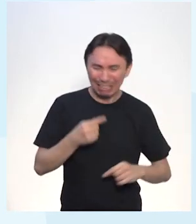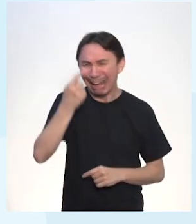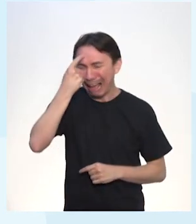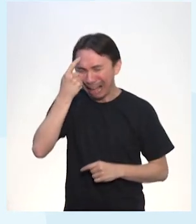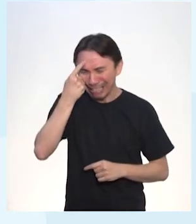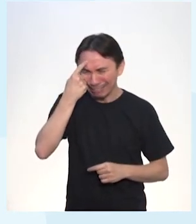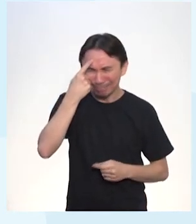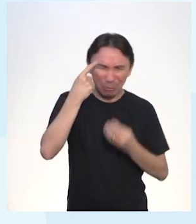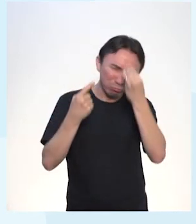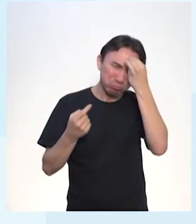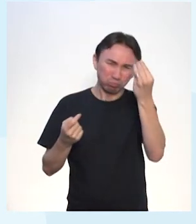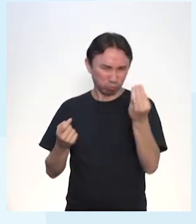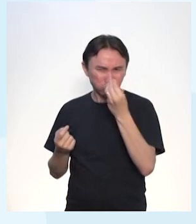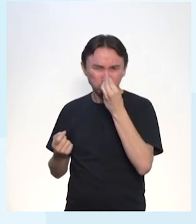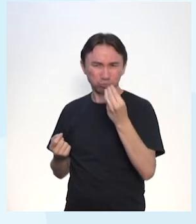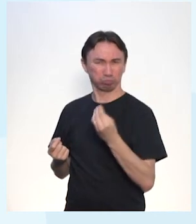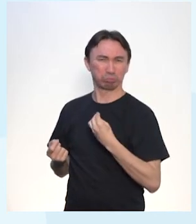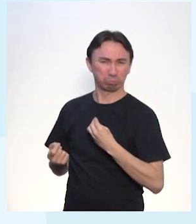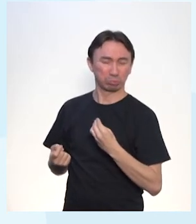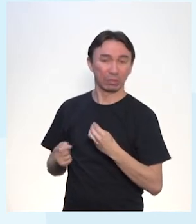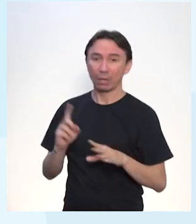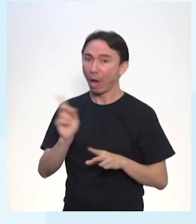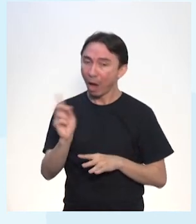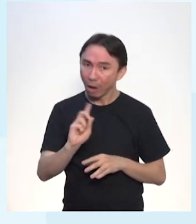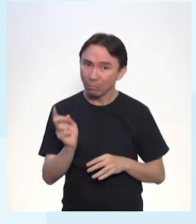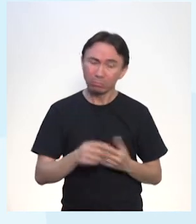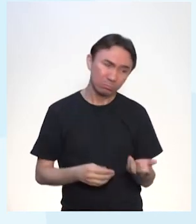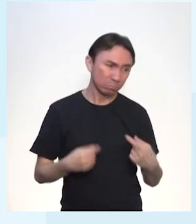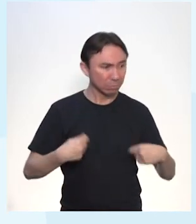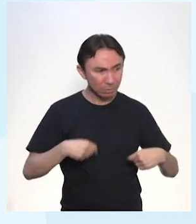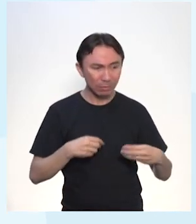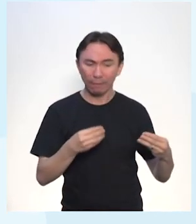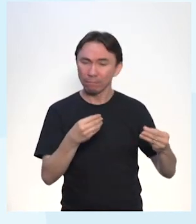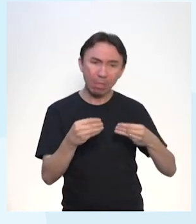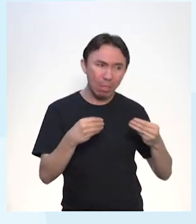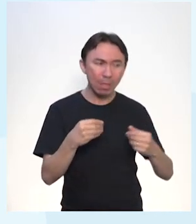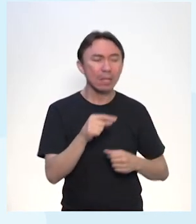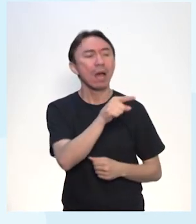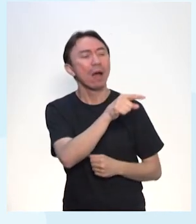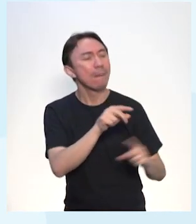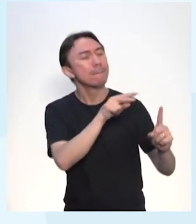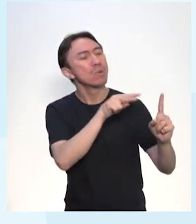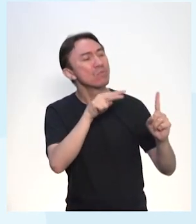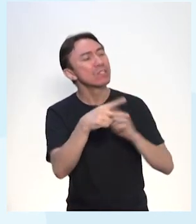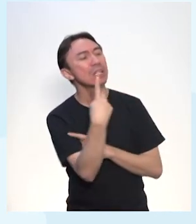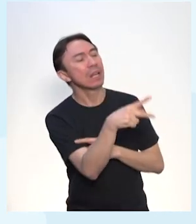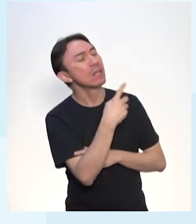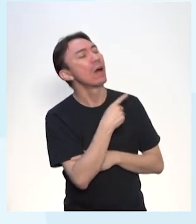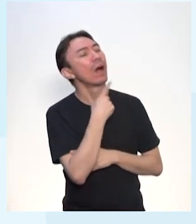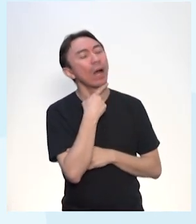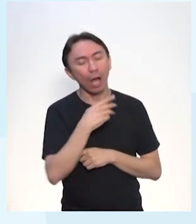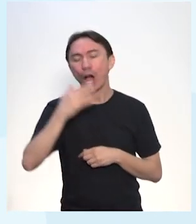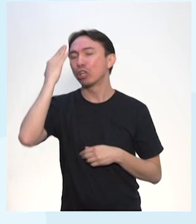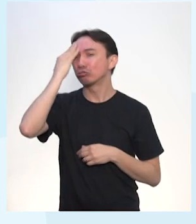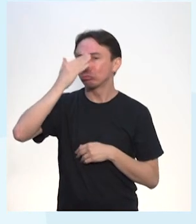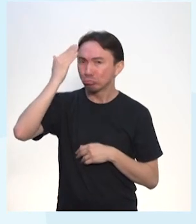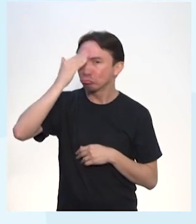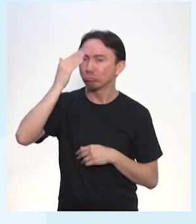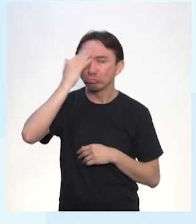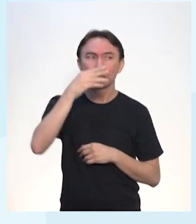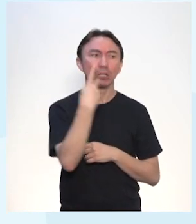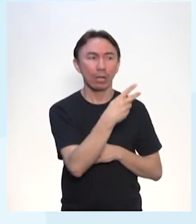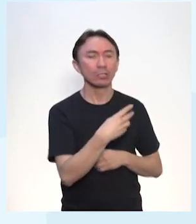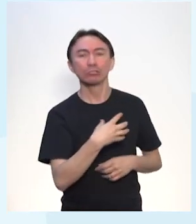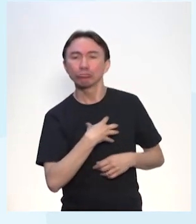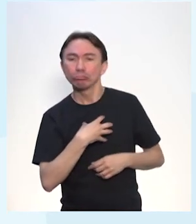ser flexível e buscar compreender pontos de vista e jeito de ser